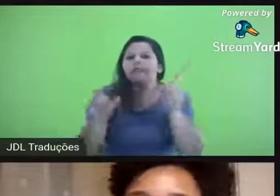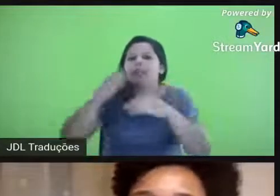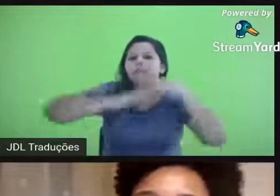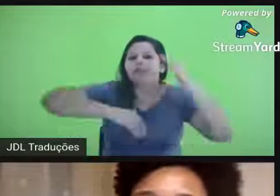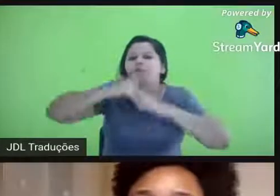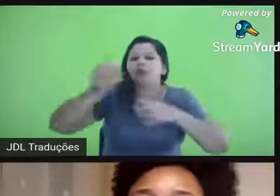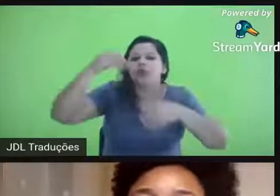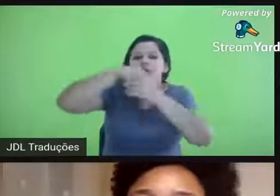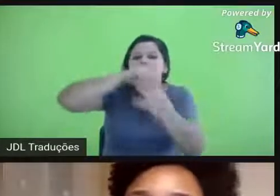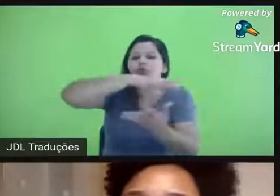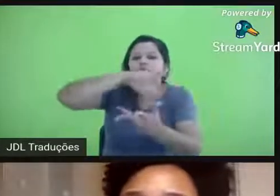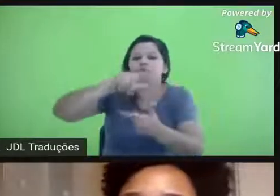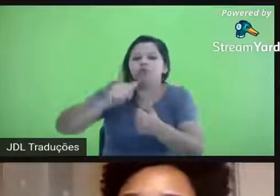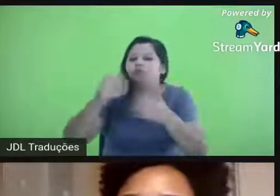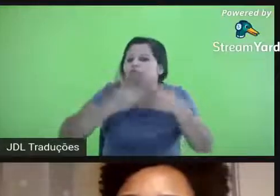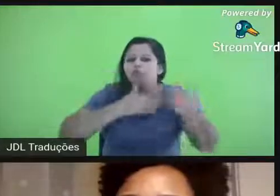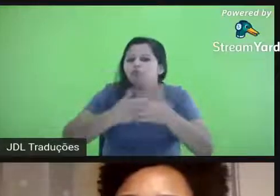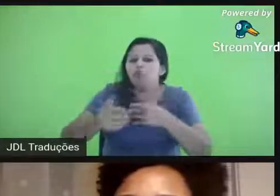tenha